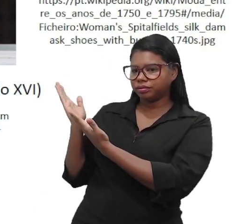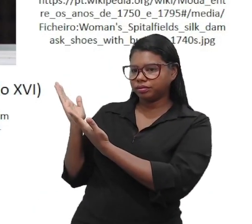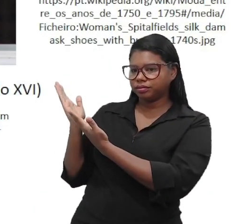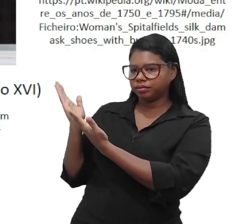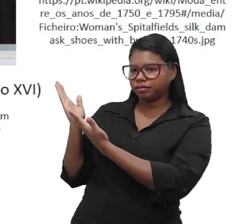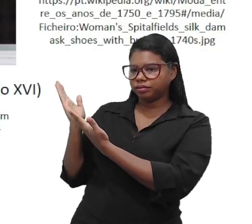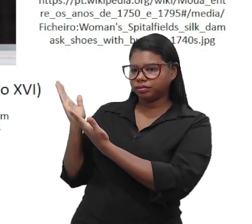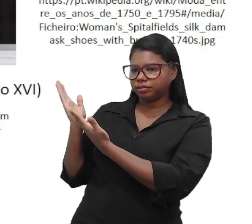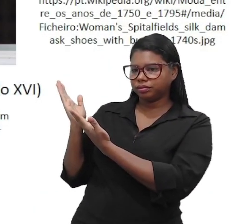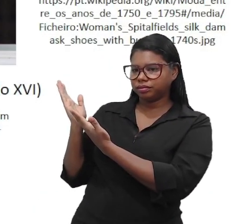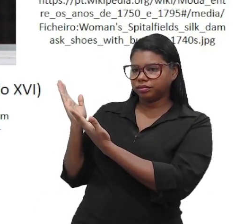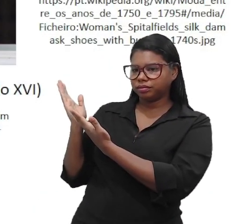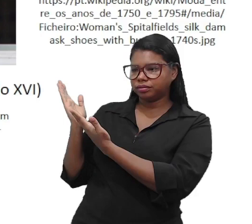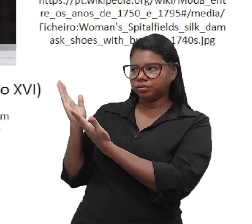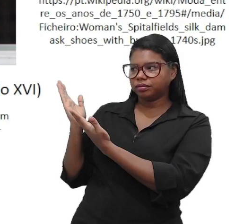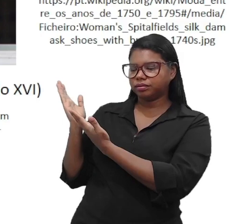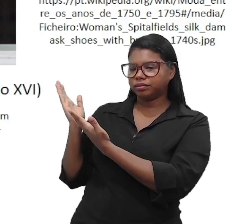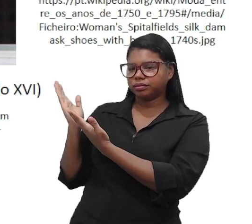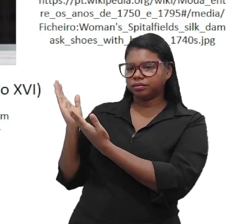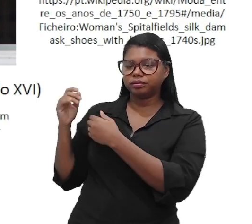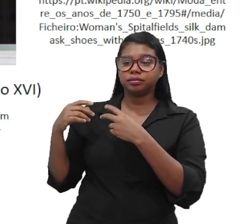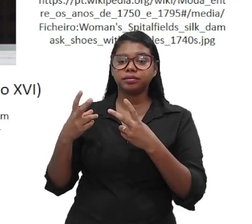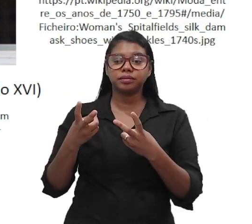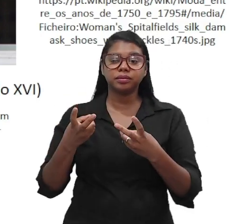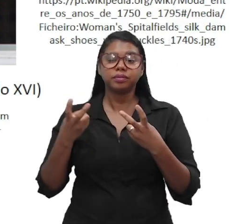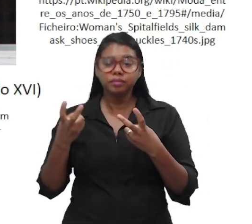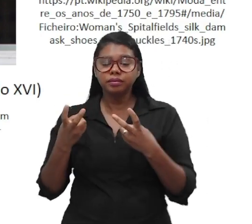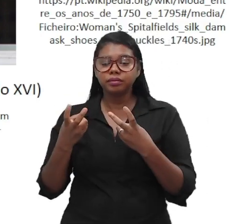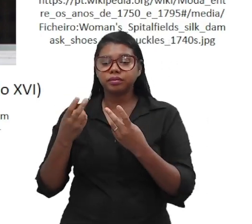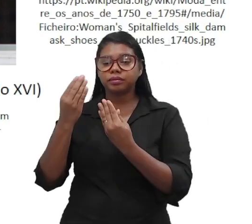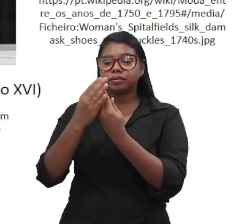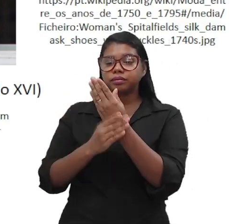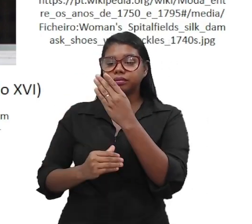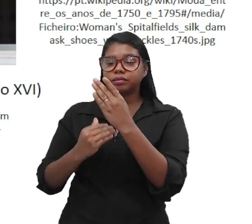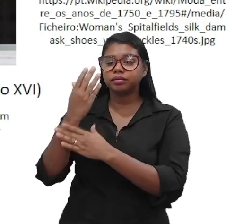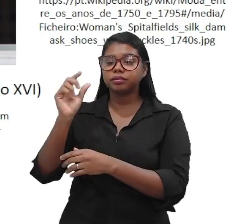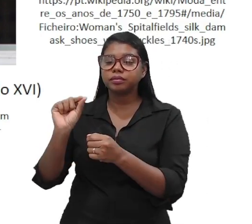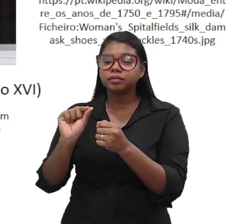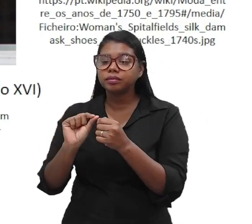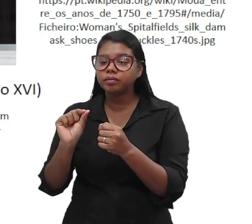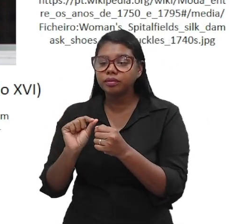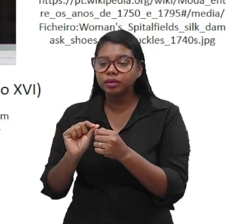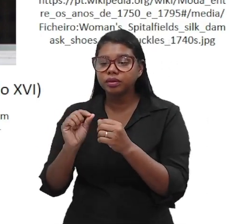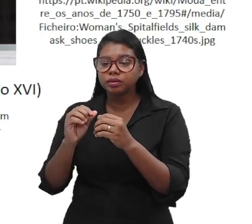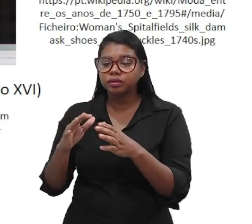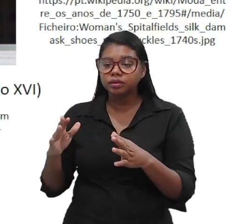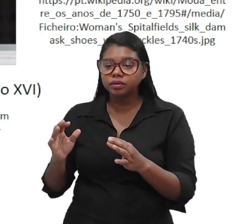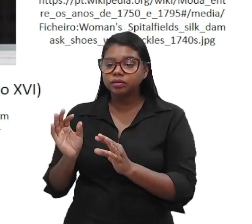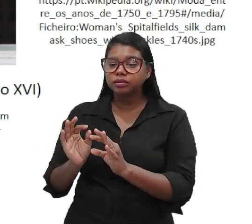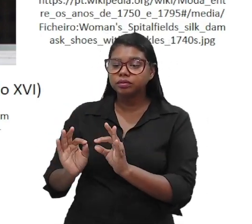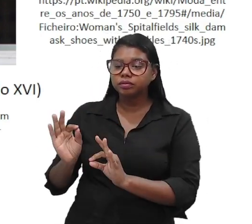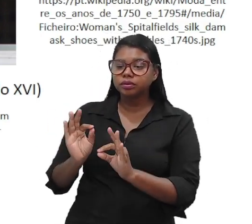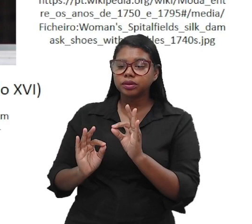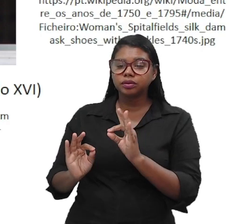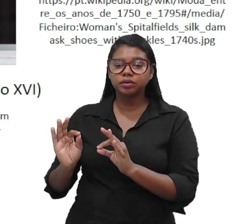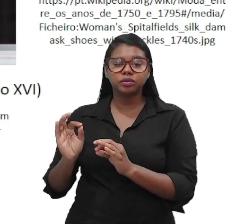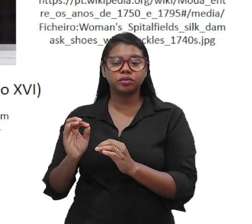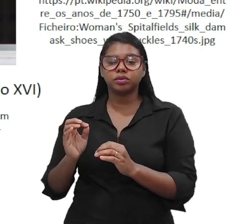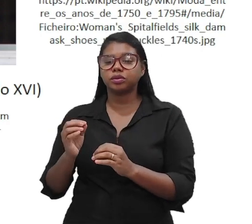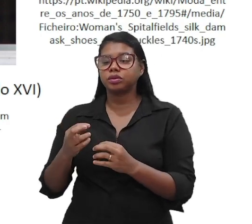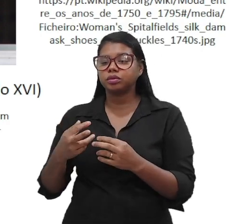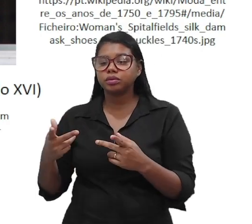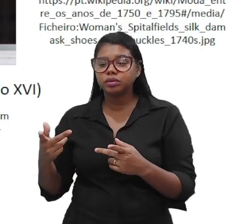ver nessas imagens bastante interessantes, eram feitos à mão. Né? Você não tinha grandes instrumentos, o máximo que você tinha eram